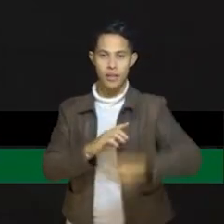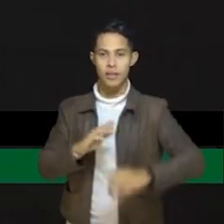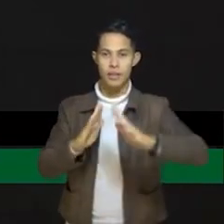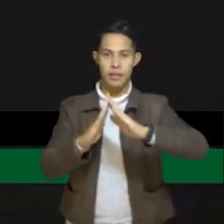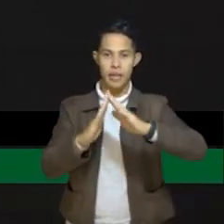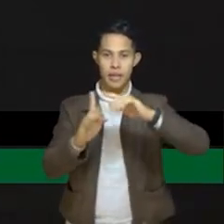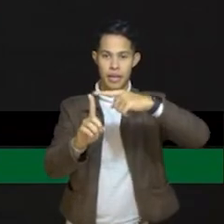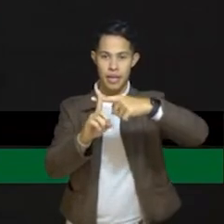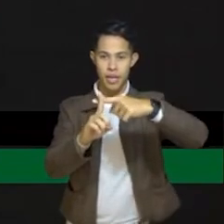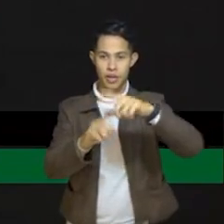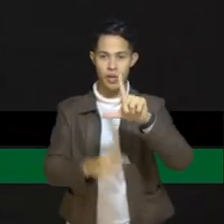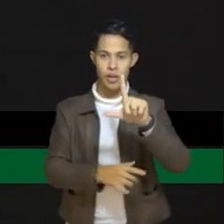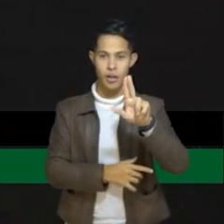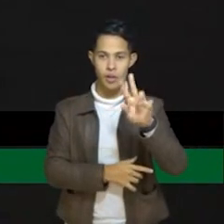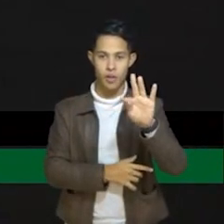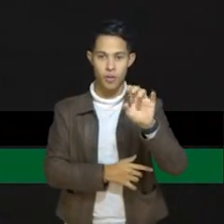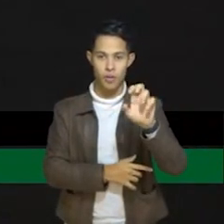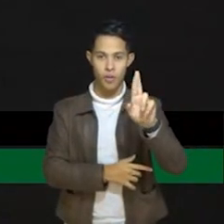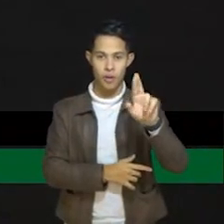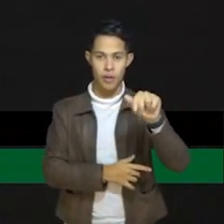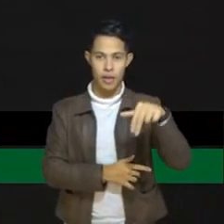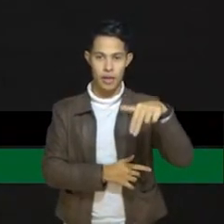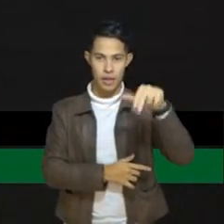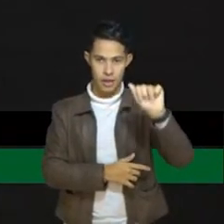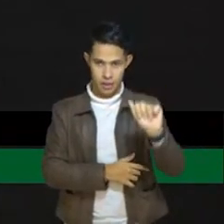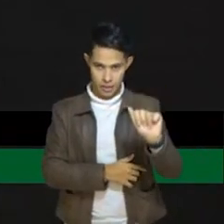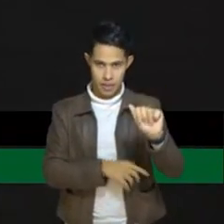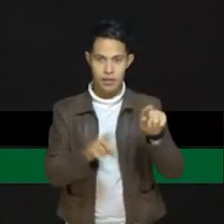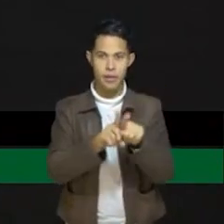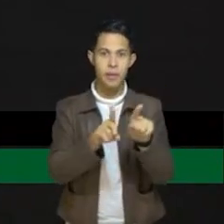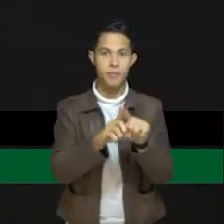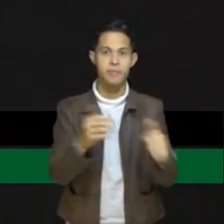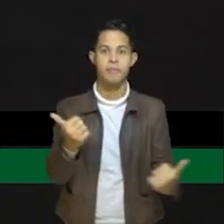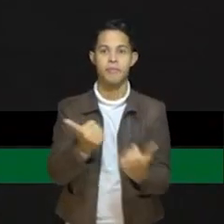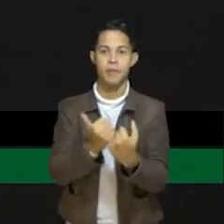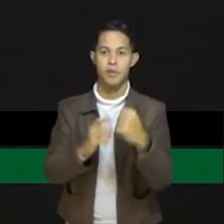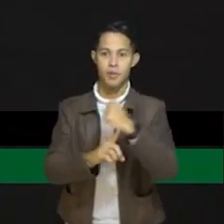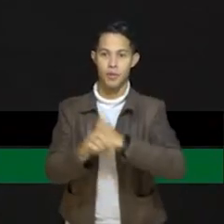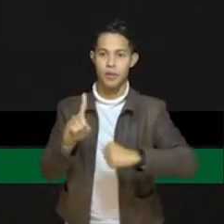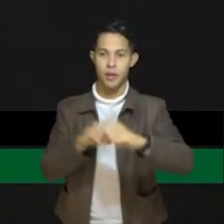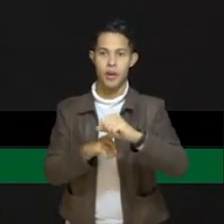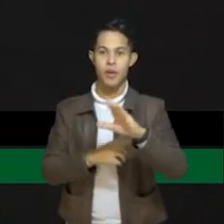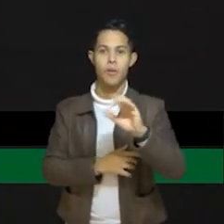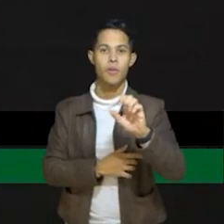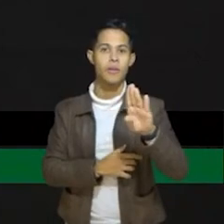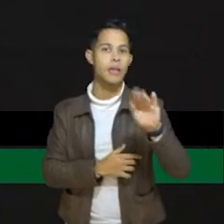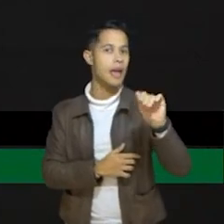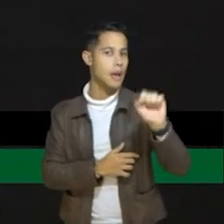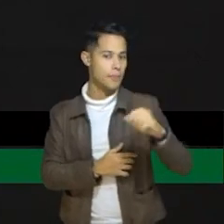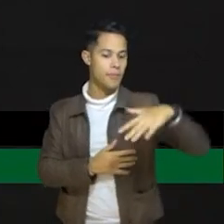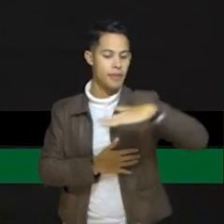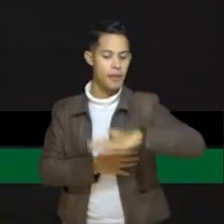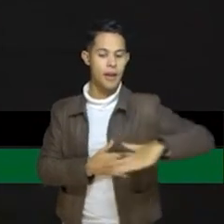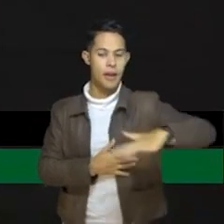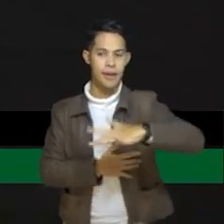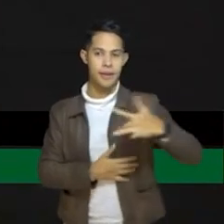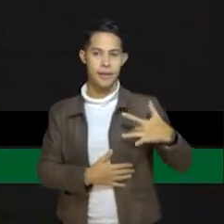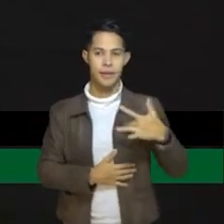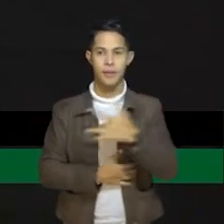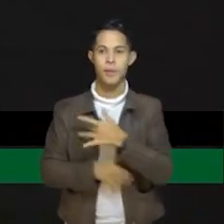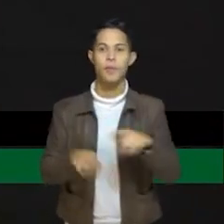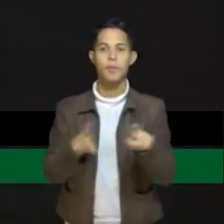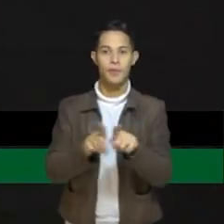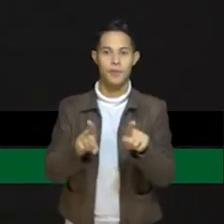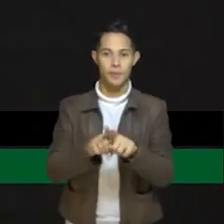ela é certificada como entidade beneficente de assistência social SEBAS, na área da saúde, além de ser declarada de